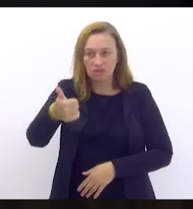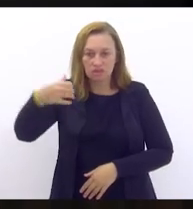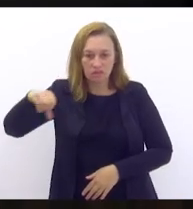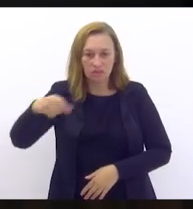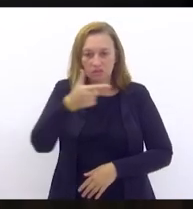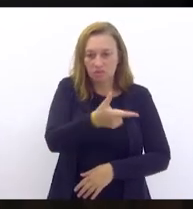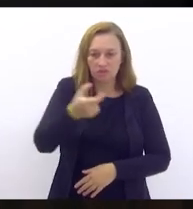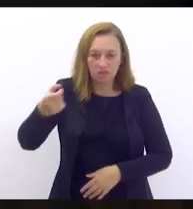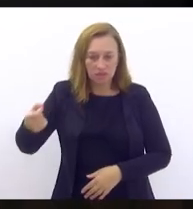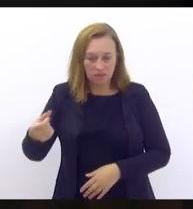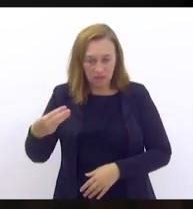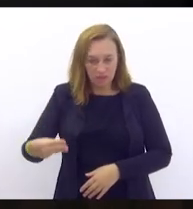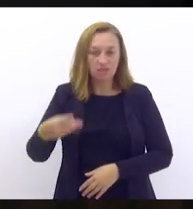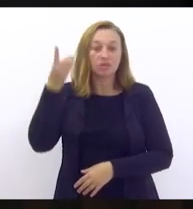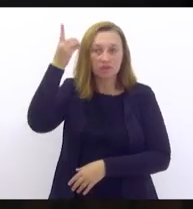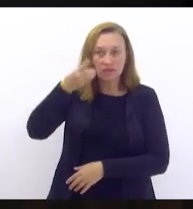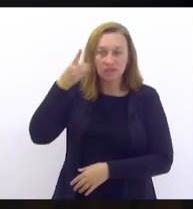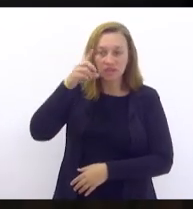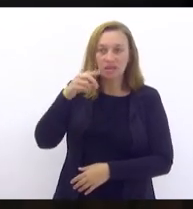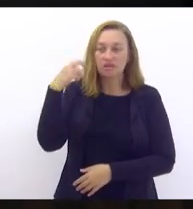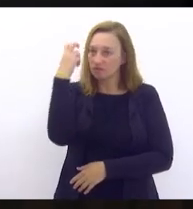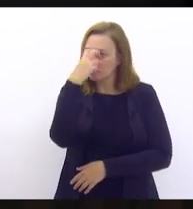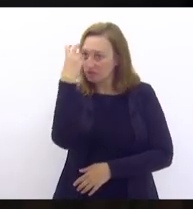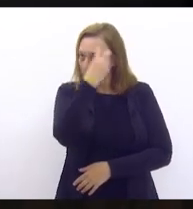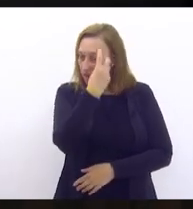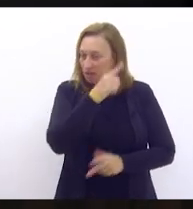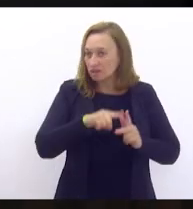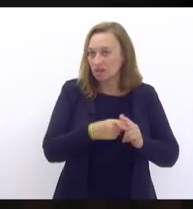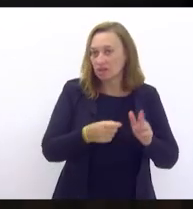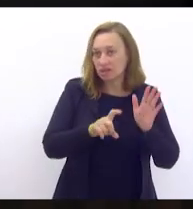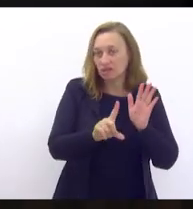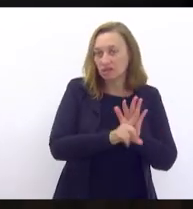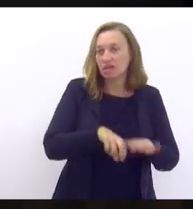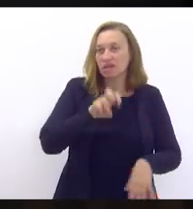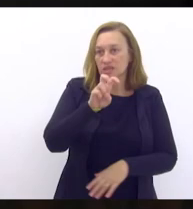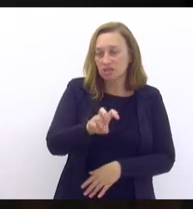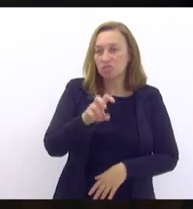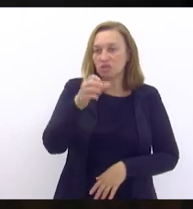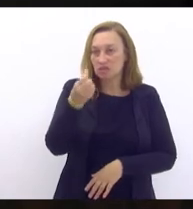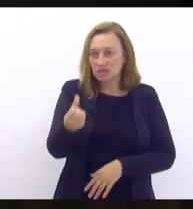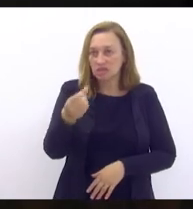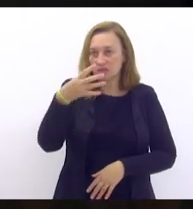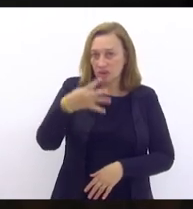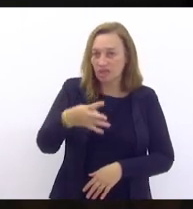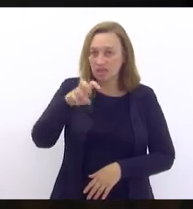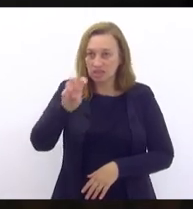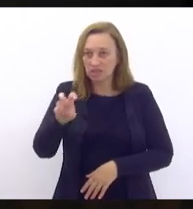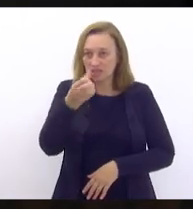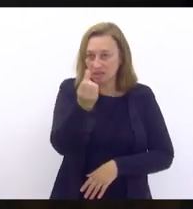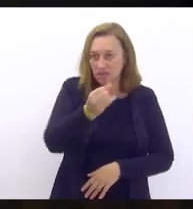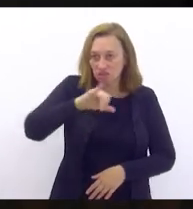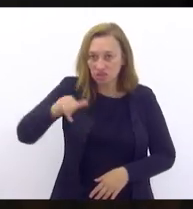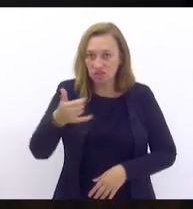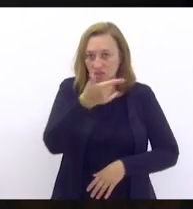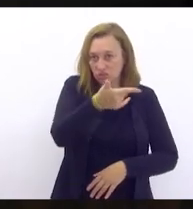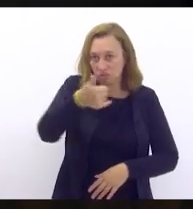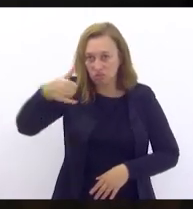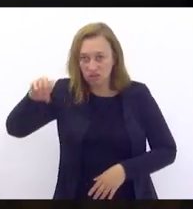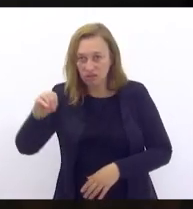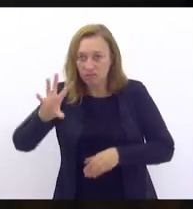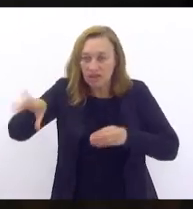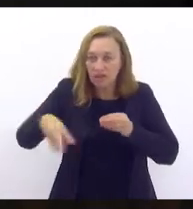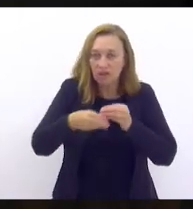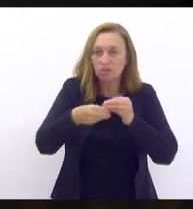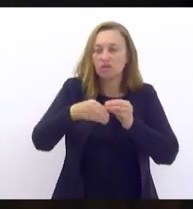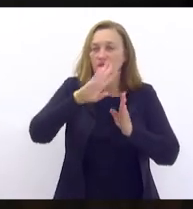1219/2023, de autoria da deputada Verônica Lima, que altera a lei número 5.645, de 6 de janeiro de 2010, para